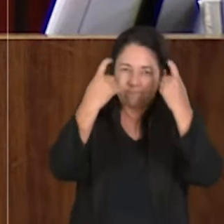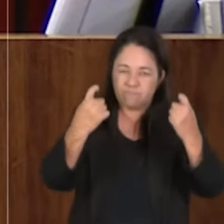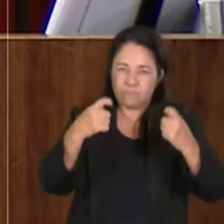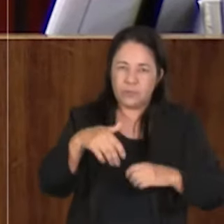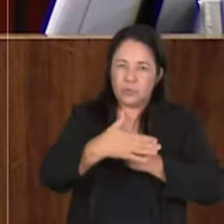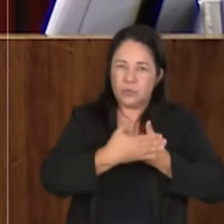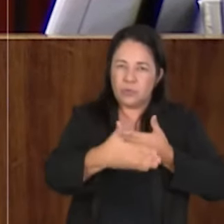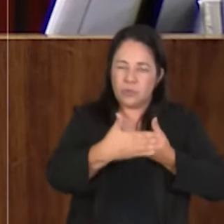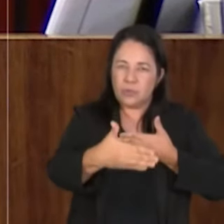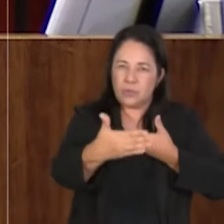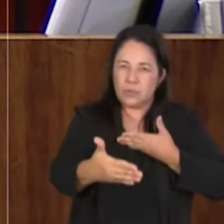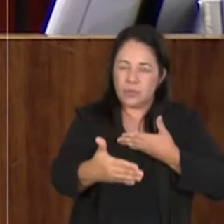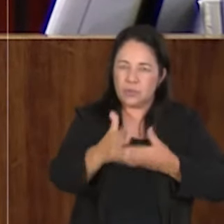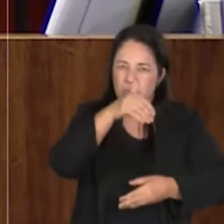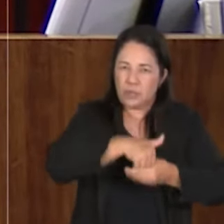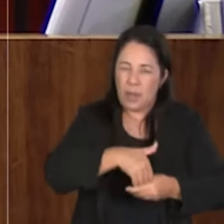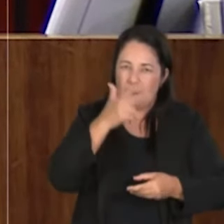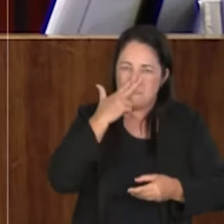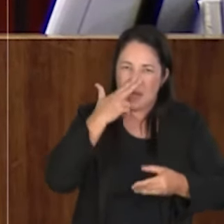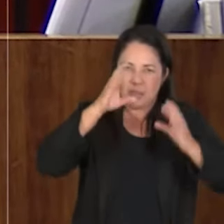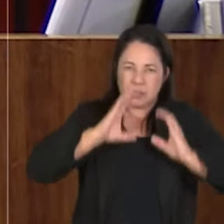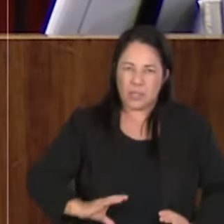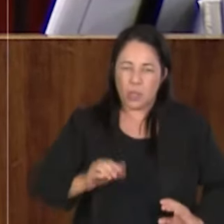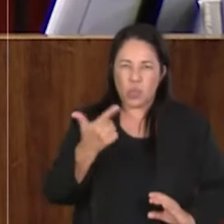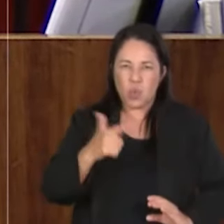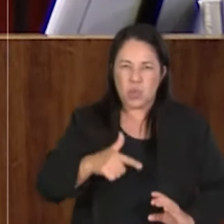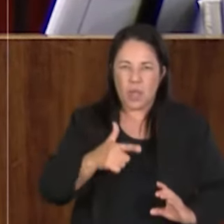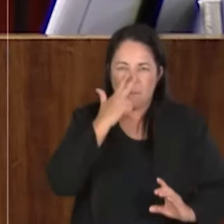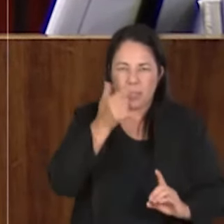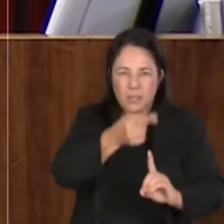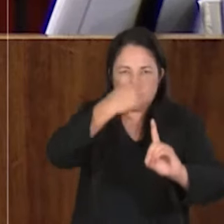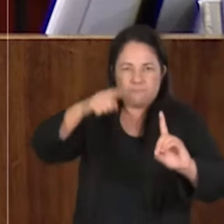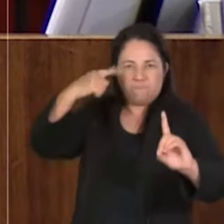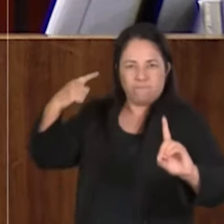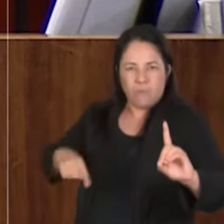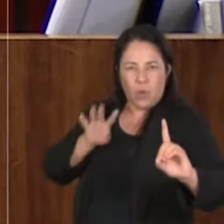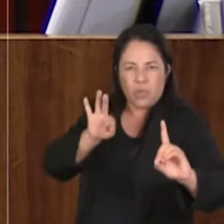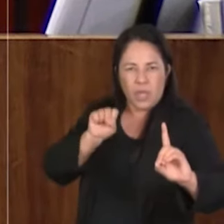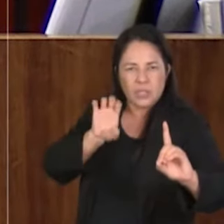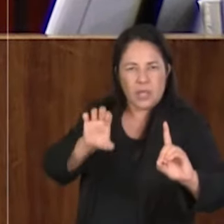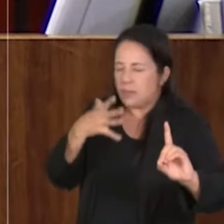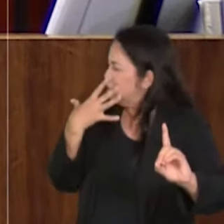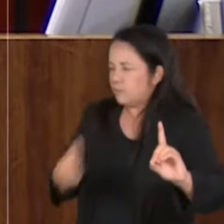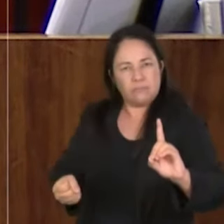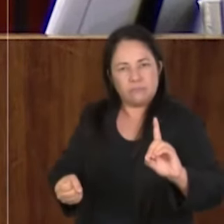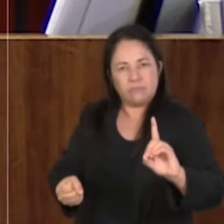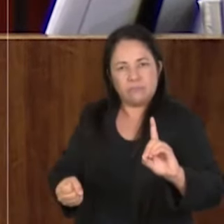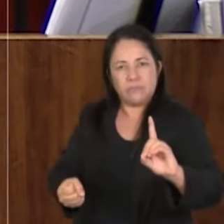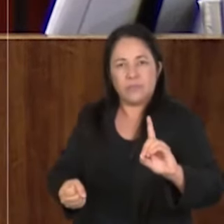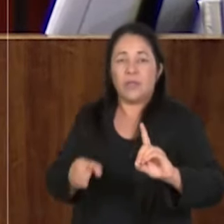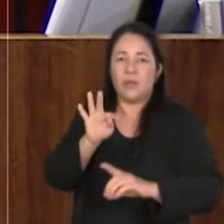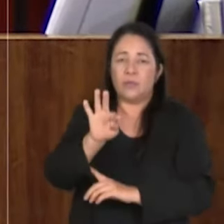de ensurdecedor retrocesso civilizatório, não serão aceitos pela Justiça Eleitoral. O Judiciário